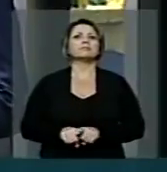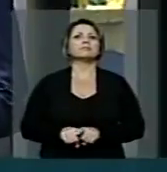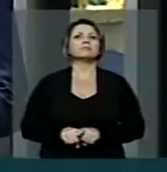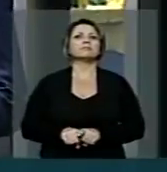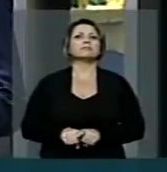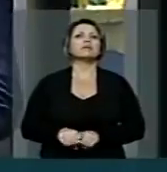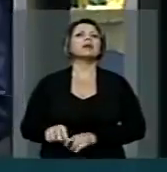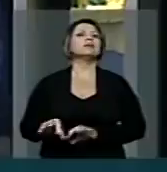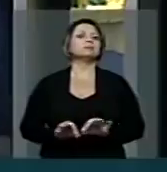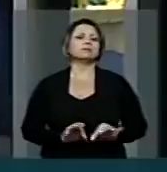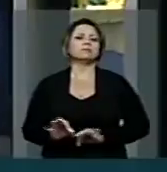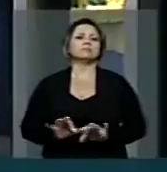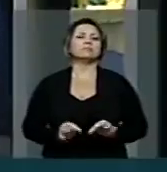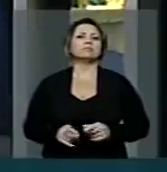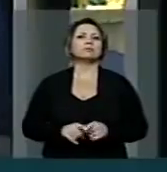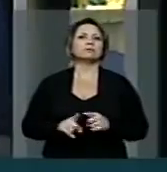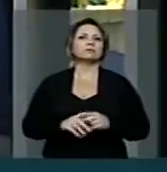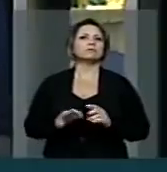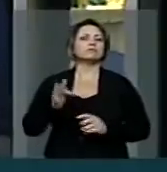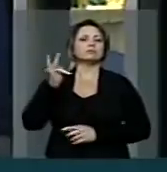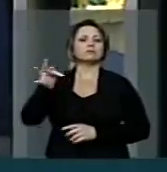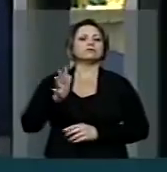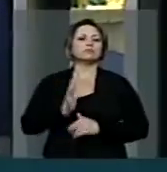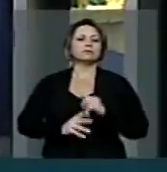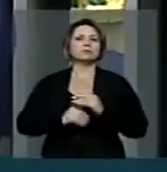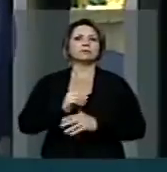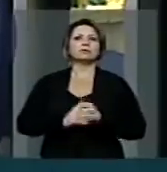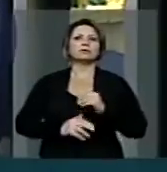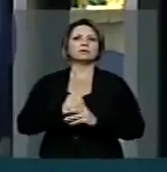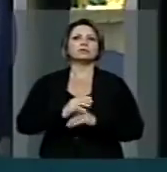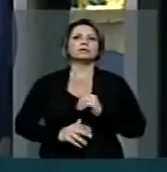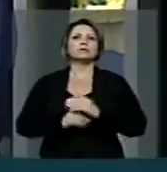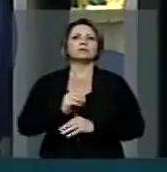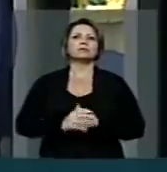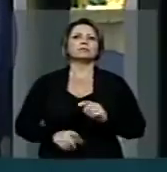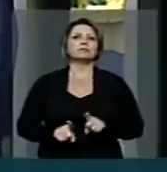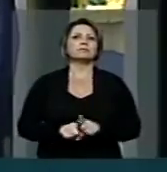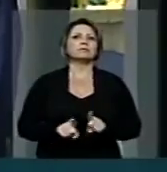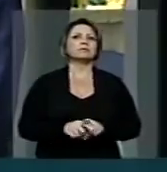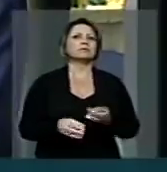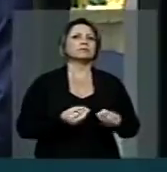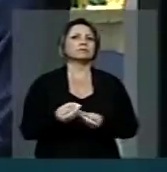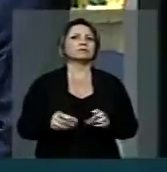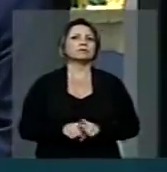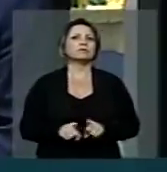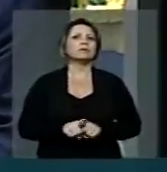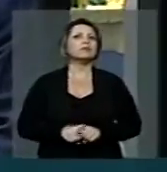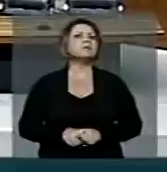com certeza teremos um futuro promissor para os nossos jovens. Muito obrigado, senhor presidente.